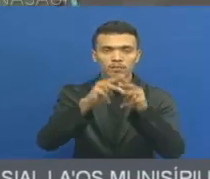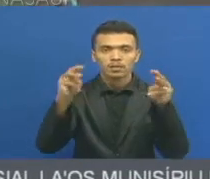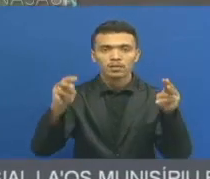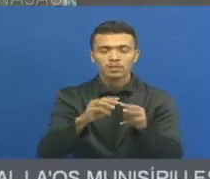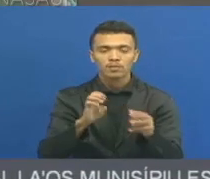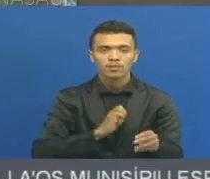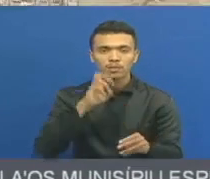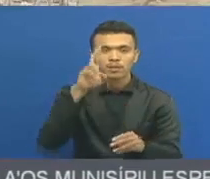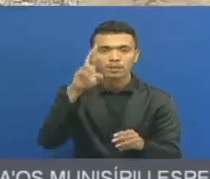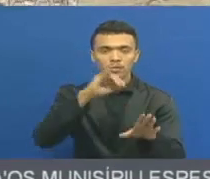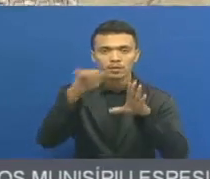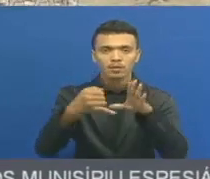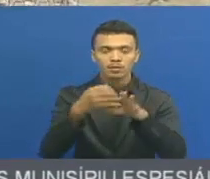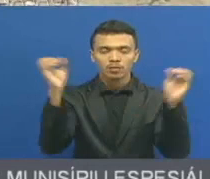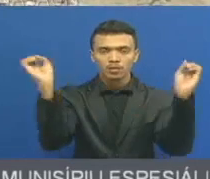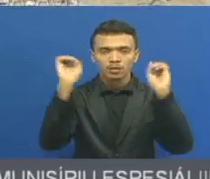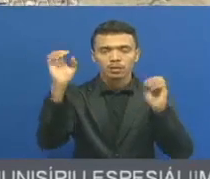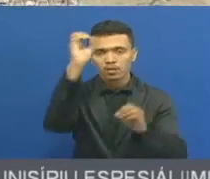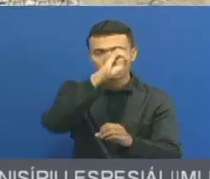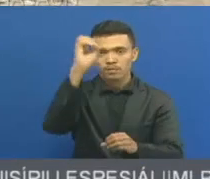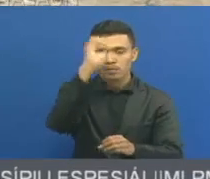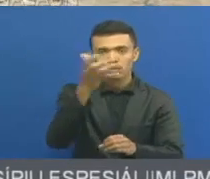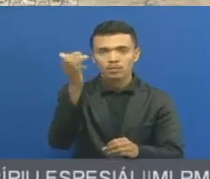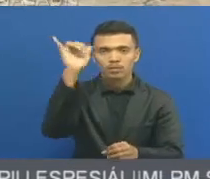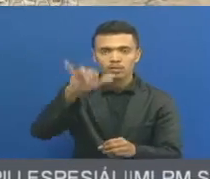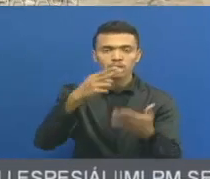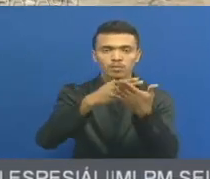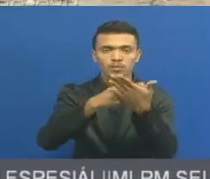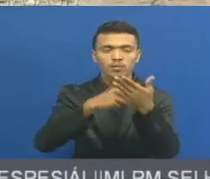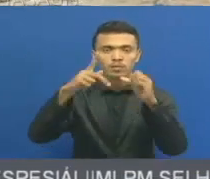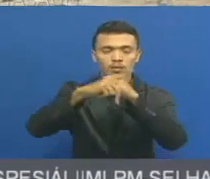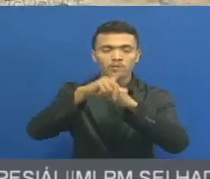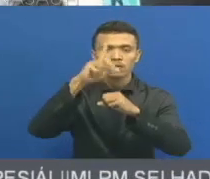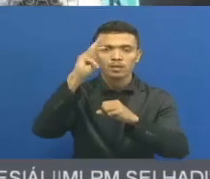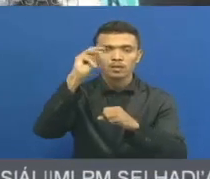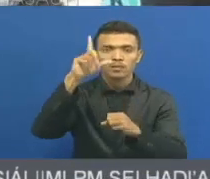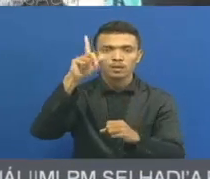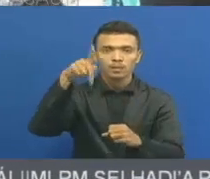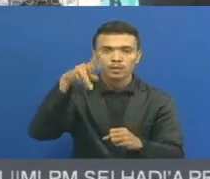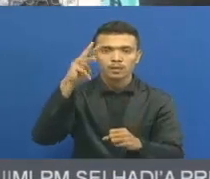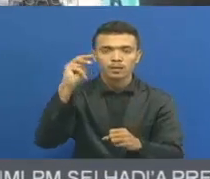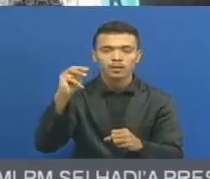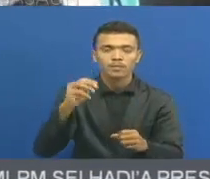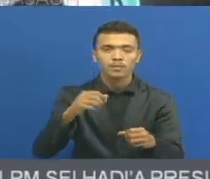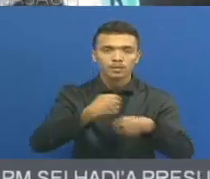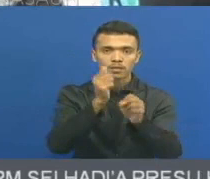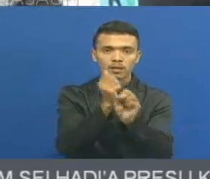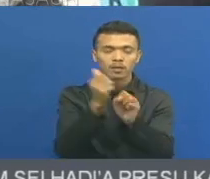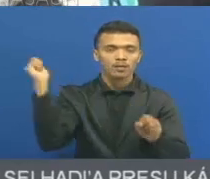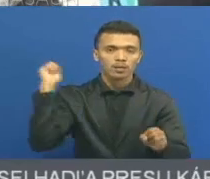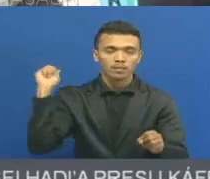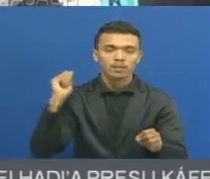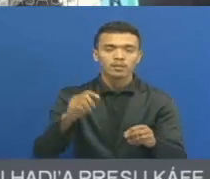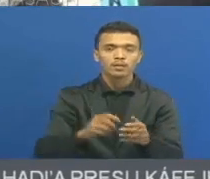Ermera, inclui la hija observador Sira. Tuir horário, Partido Movimento Libertação Povo Mobere, se halau campanha